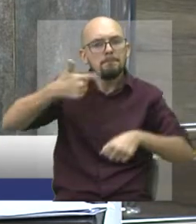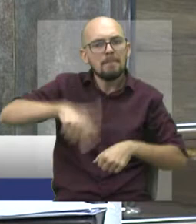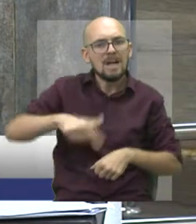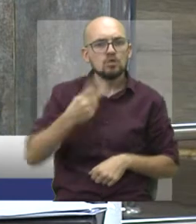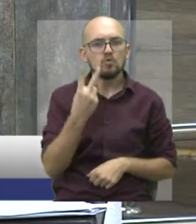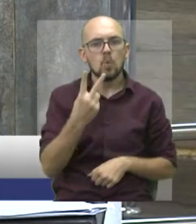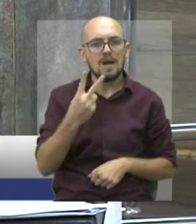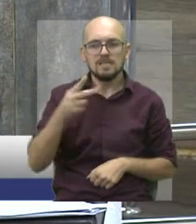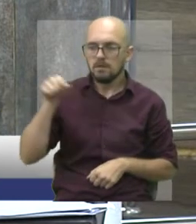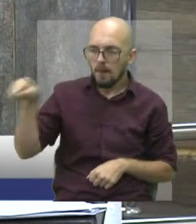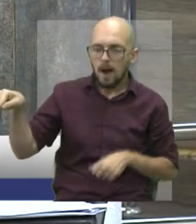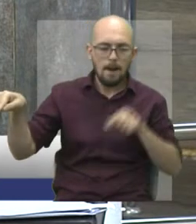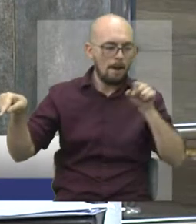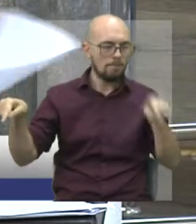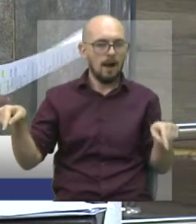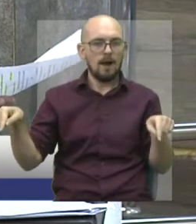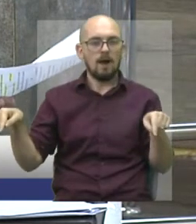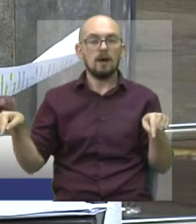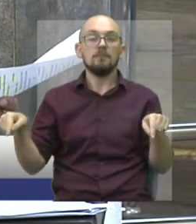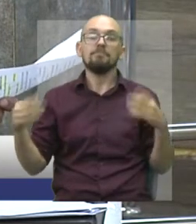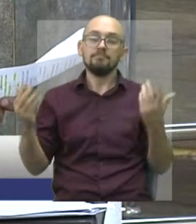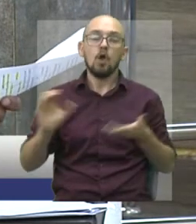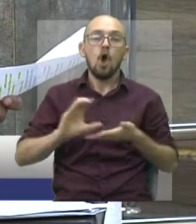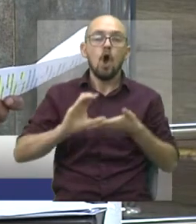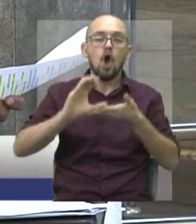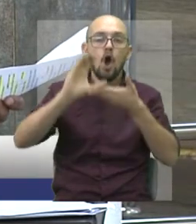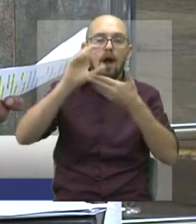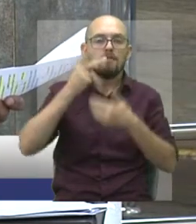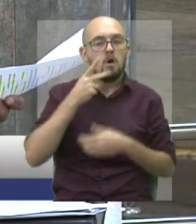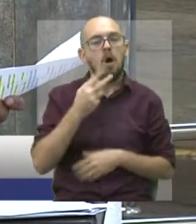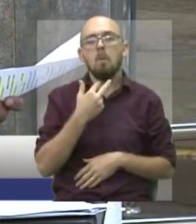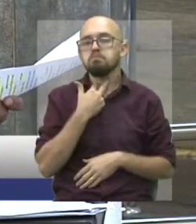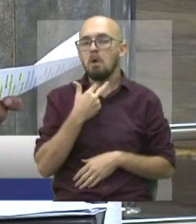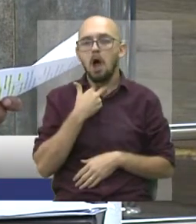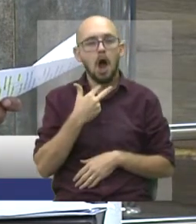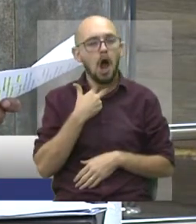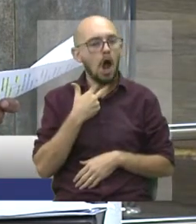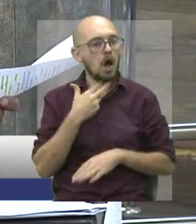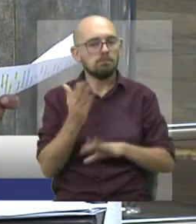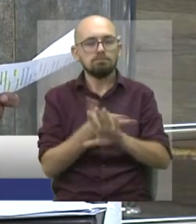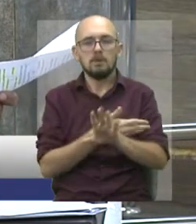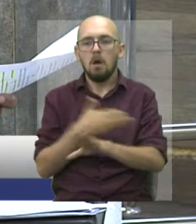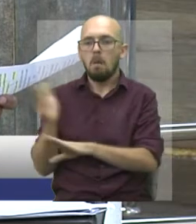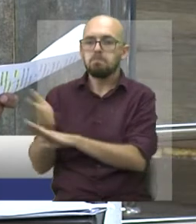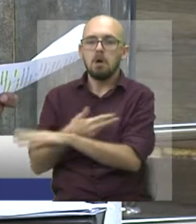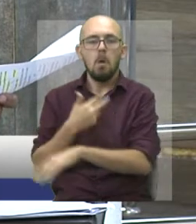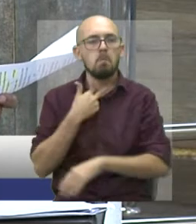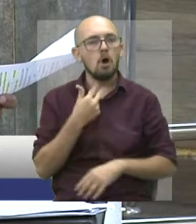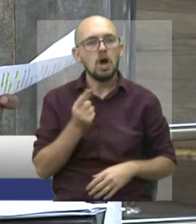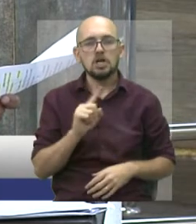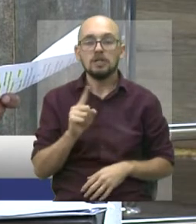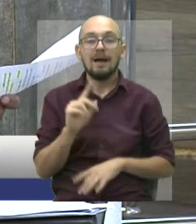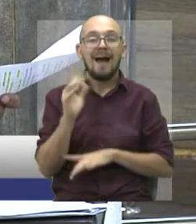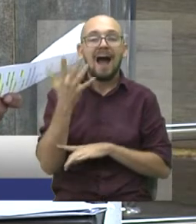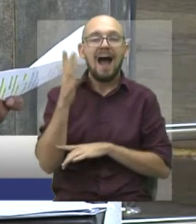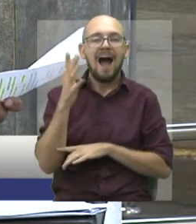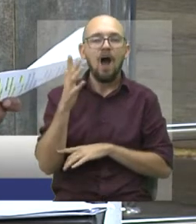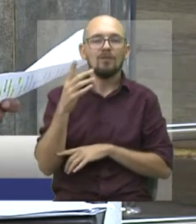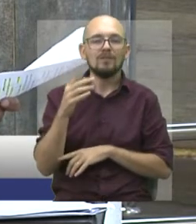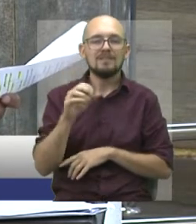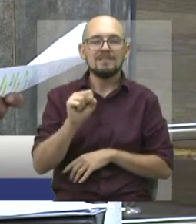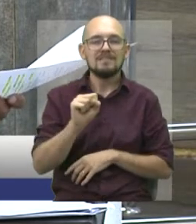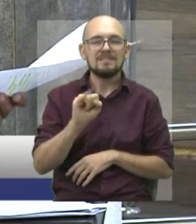Tuco. O Condema falou que não podia cortar aquelas duas árvores. A árvore era daquele tipo